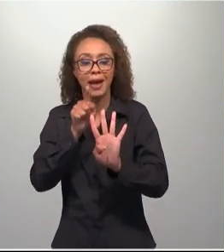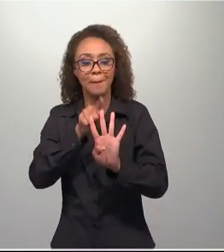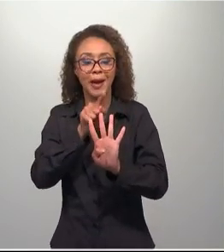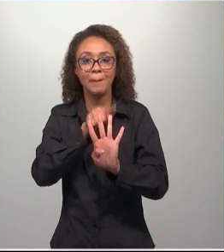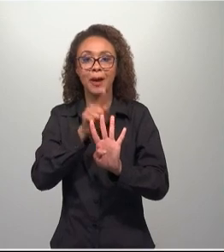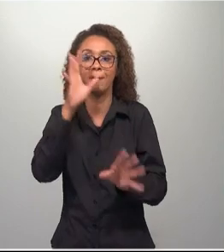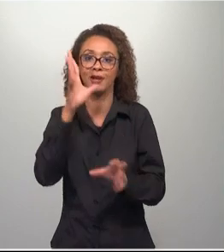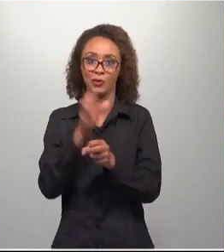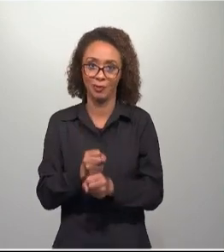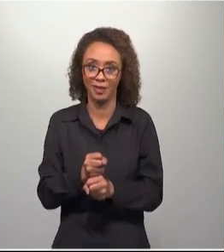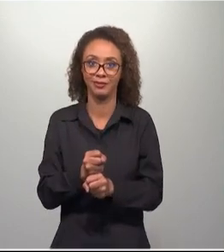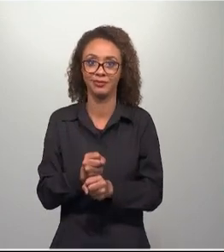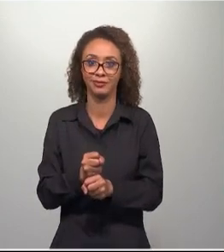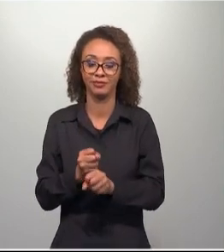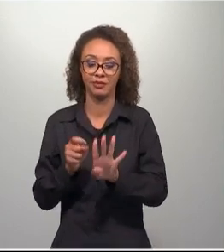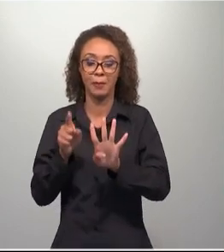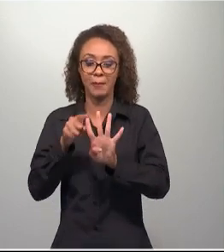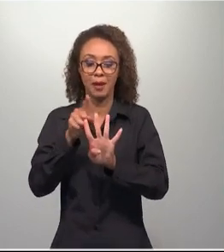soma de produtos